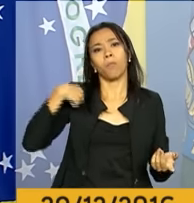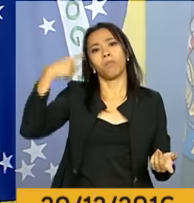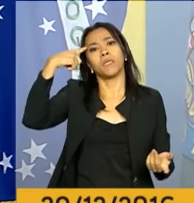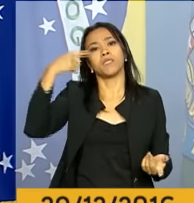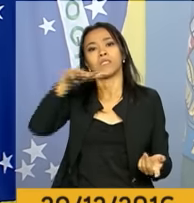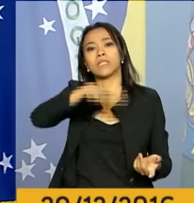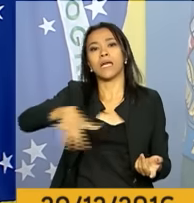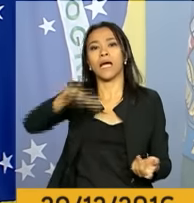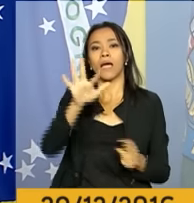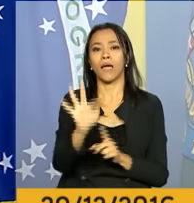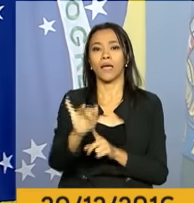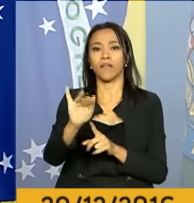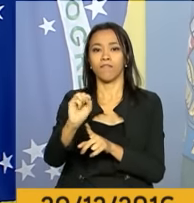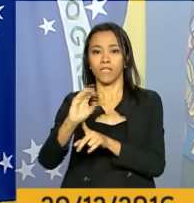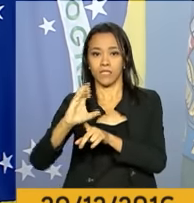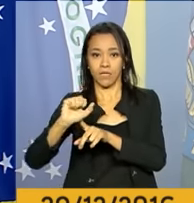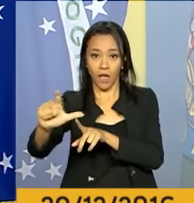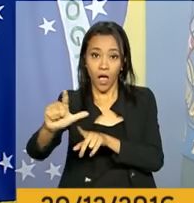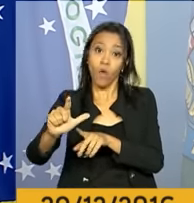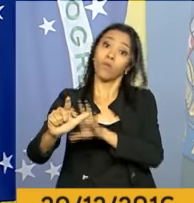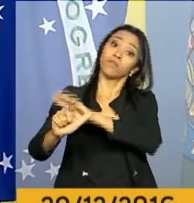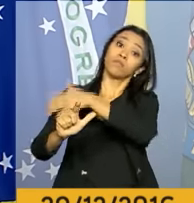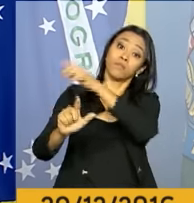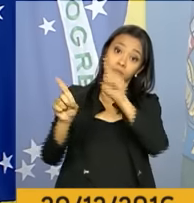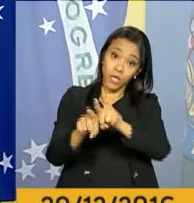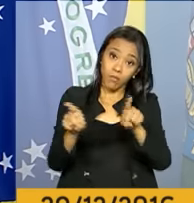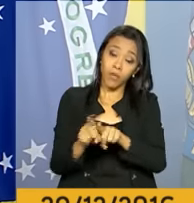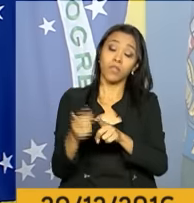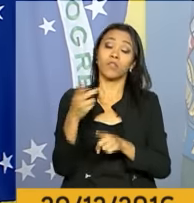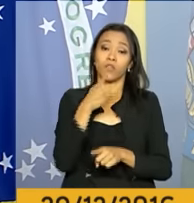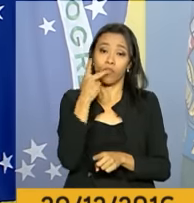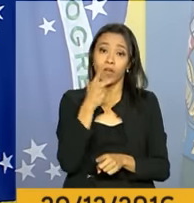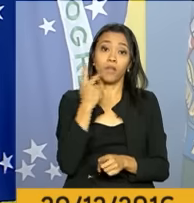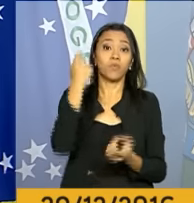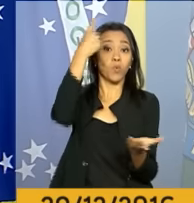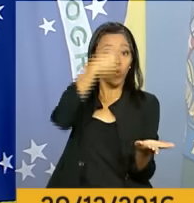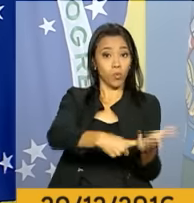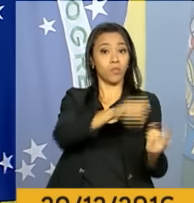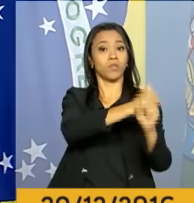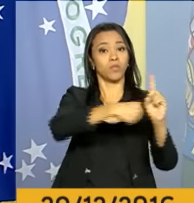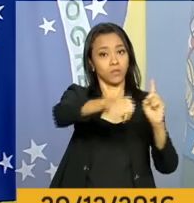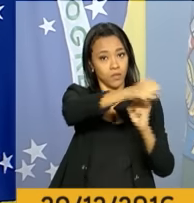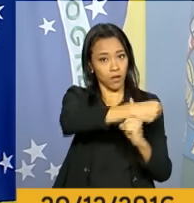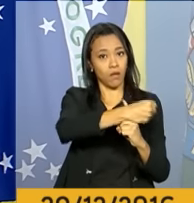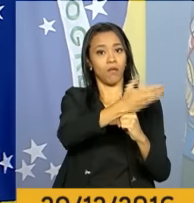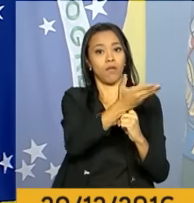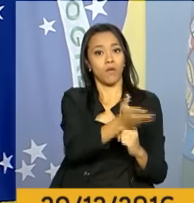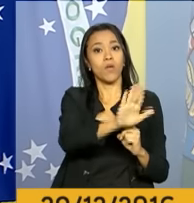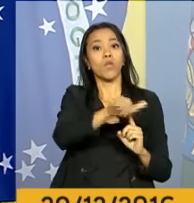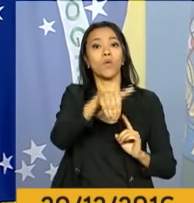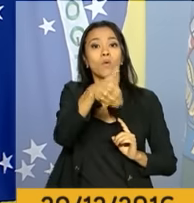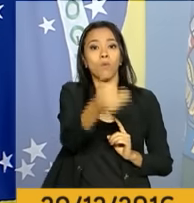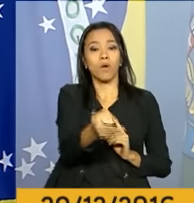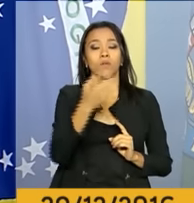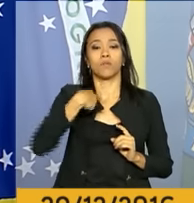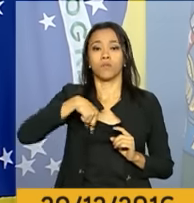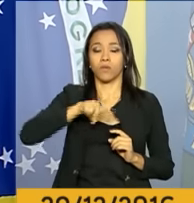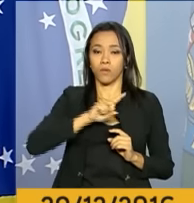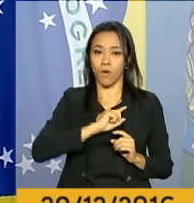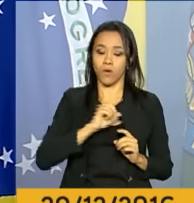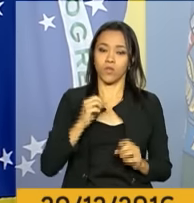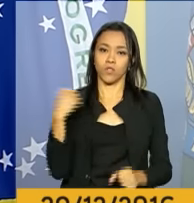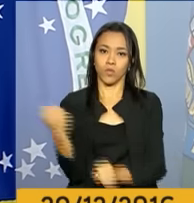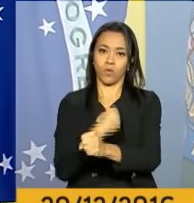fiscal nós estamos revelando também a nossa responsabilidade social quando completamos a construção